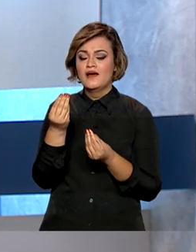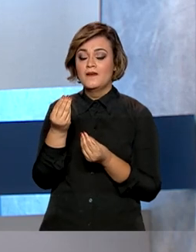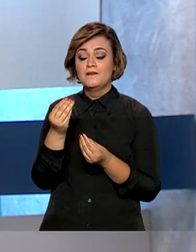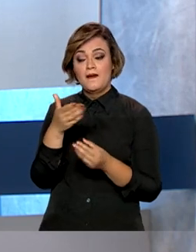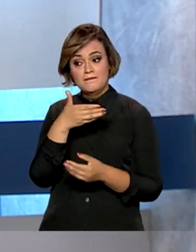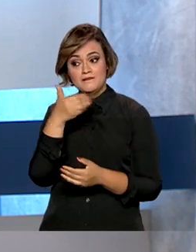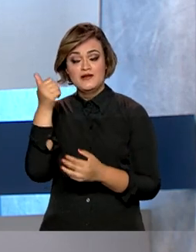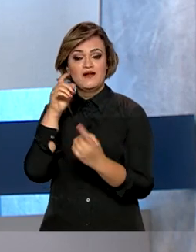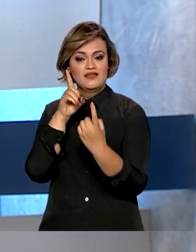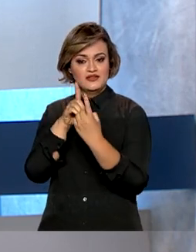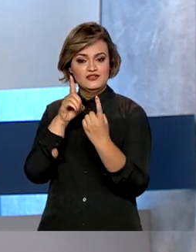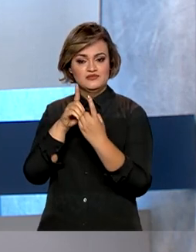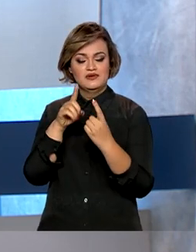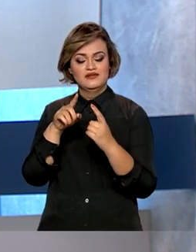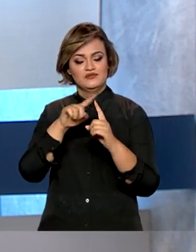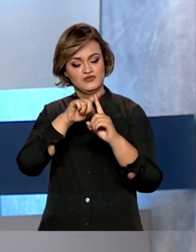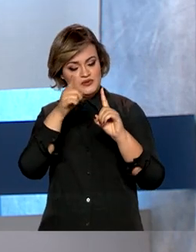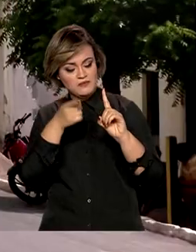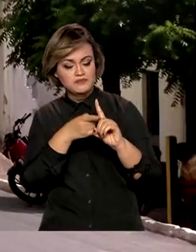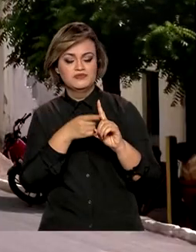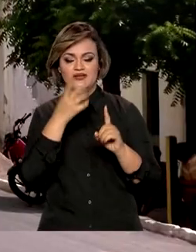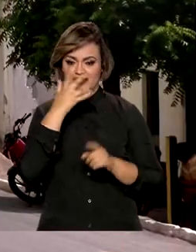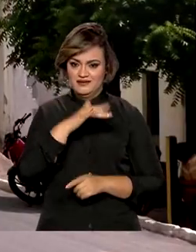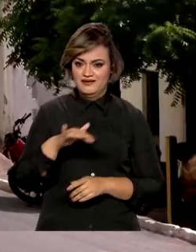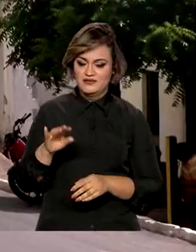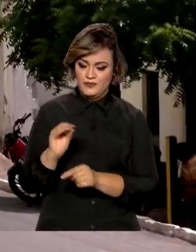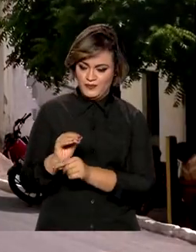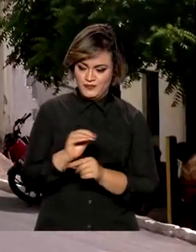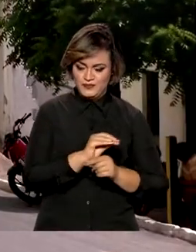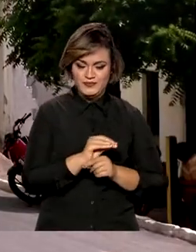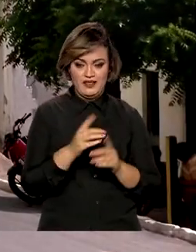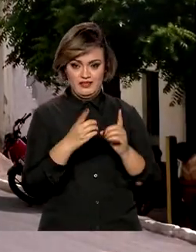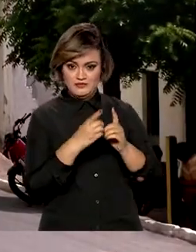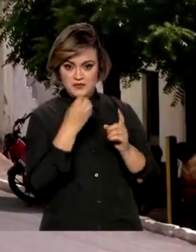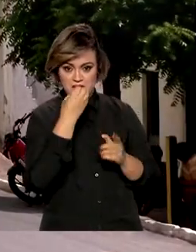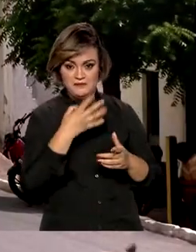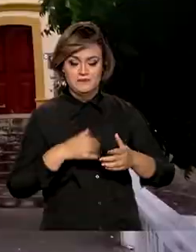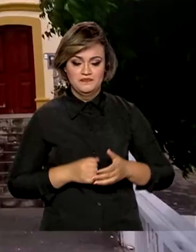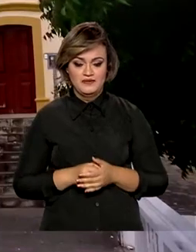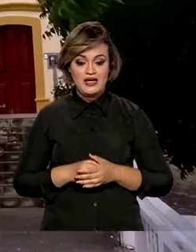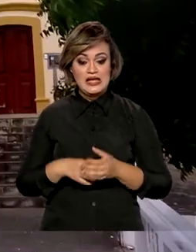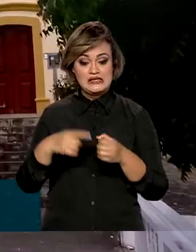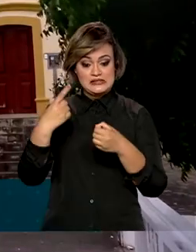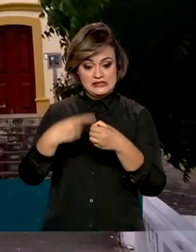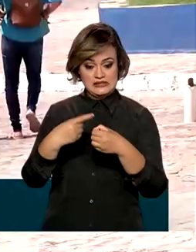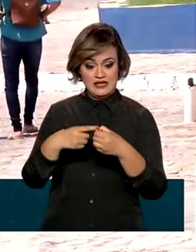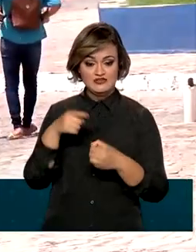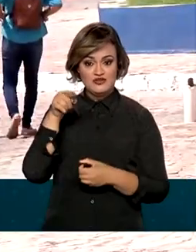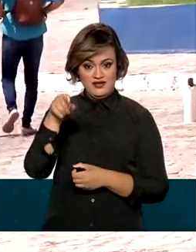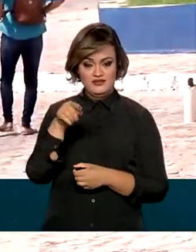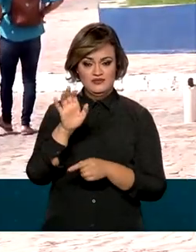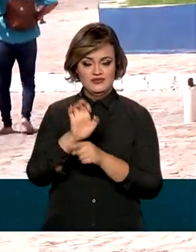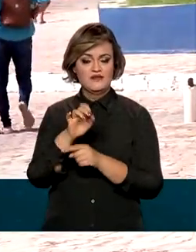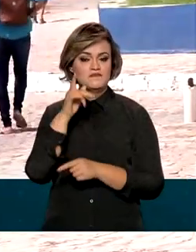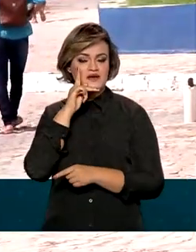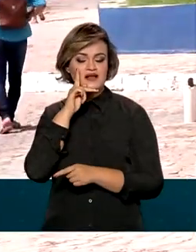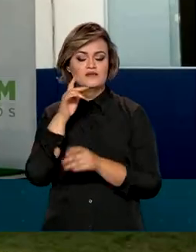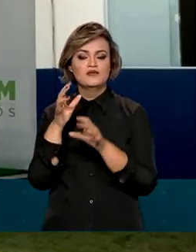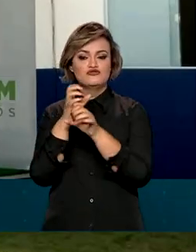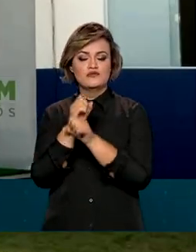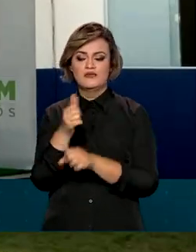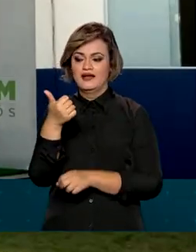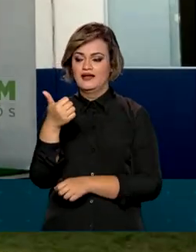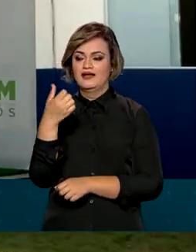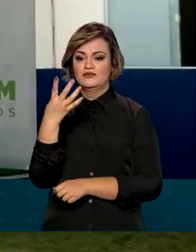atendimento materno-infantil e das crianças. O município de Gurinhem, no interior da Paraíba, de 14 mil habitantes,